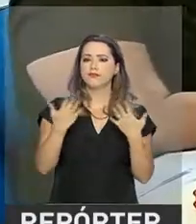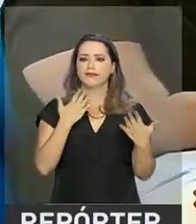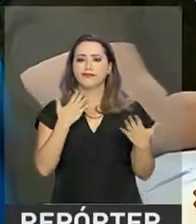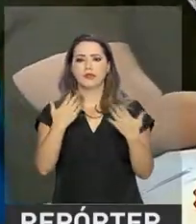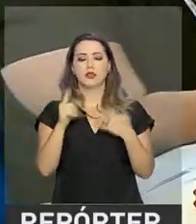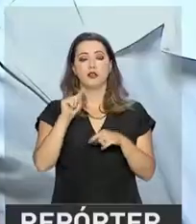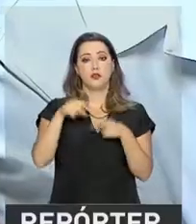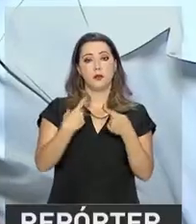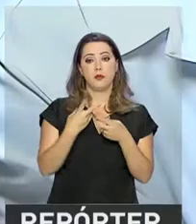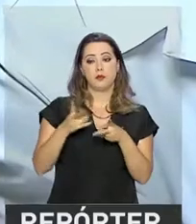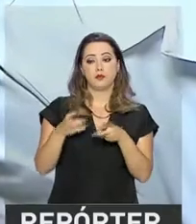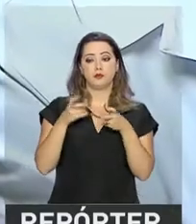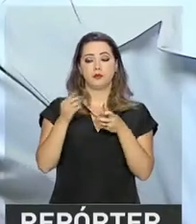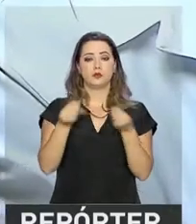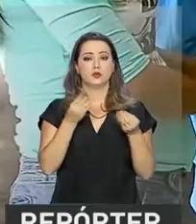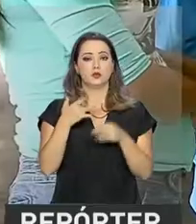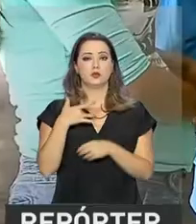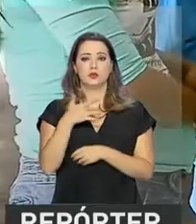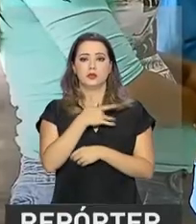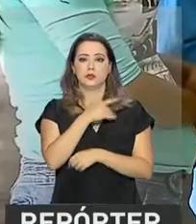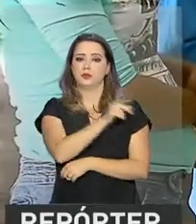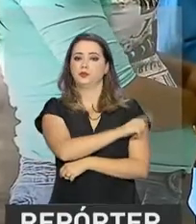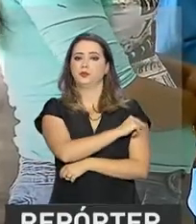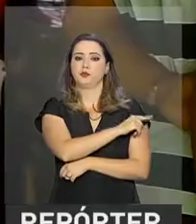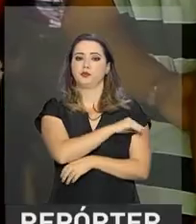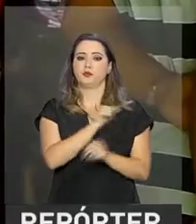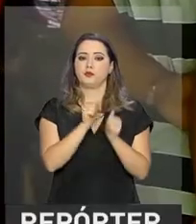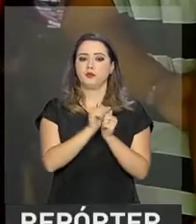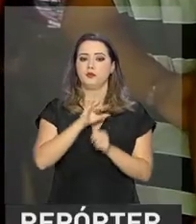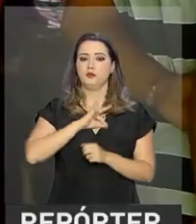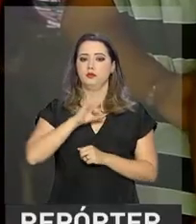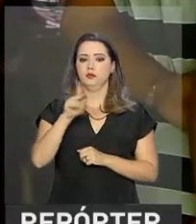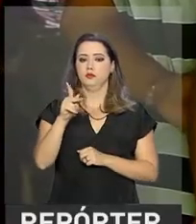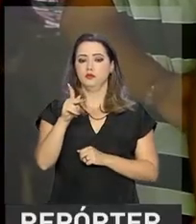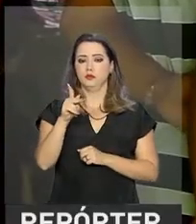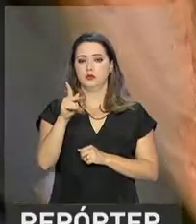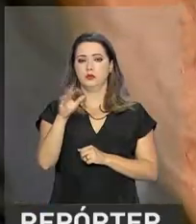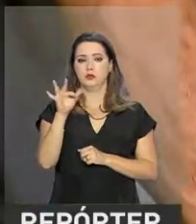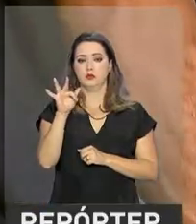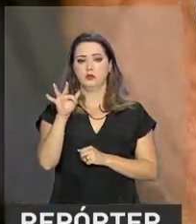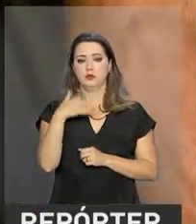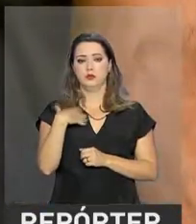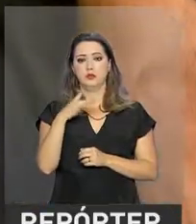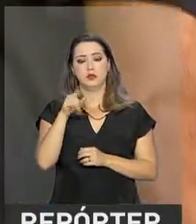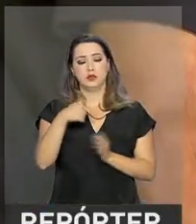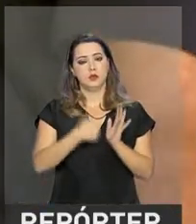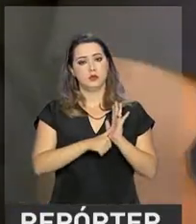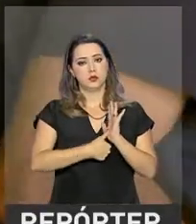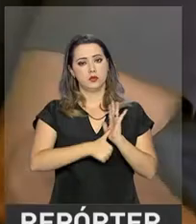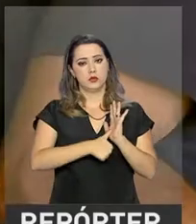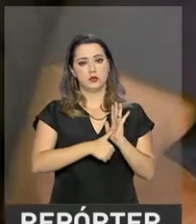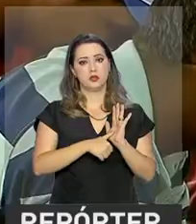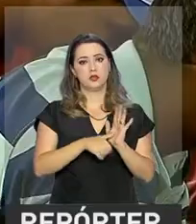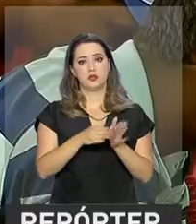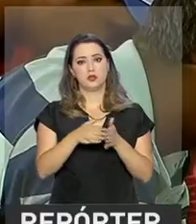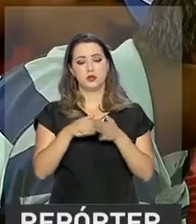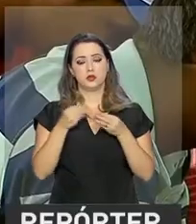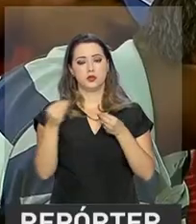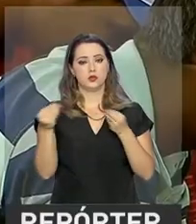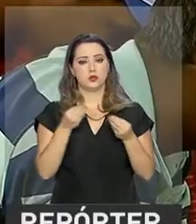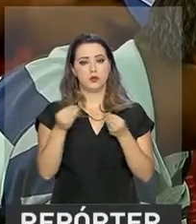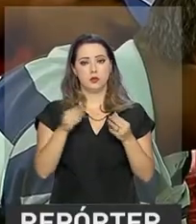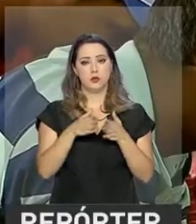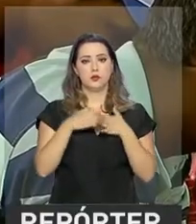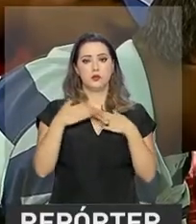condições de saúde e receber as vacinas com a polícia federal eles são identificados e recebe as instruções para pedir refúgio a receita